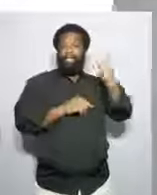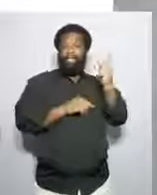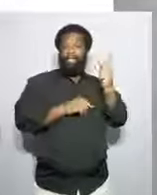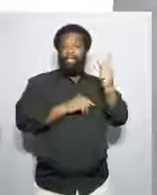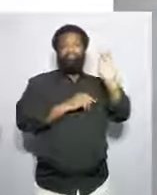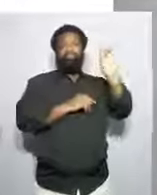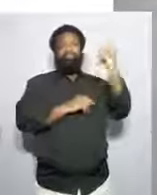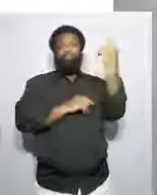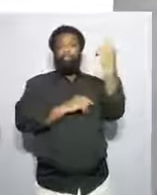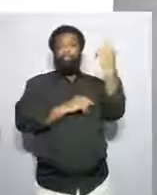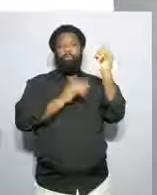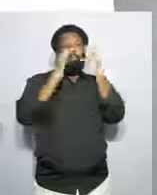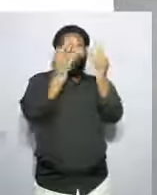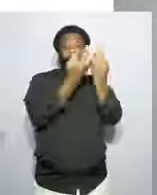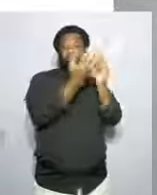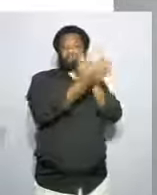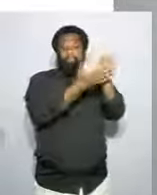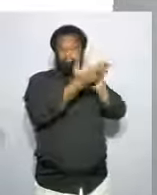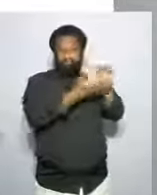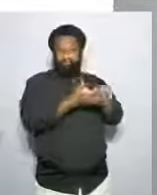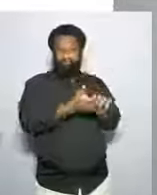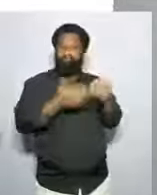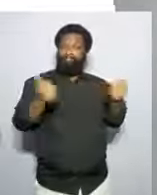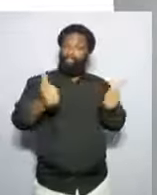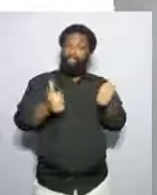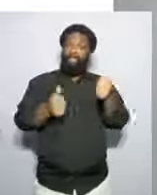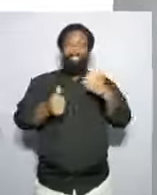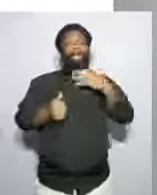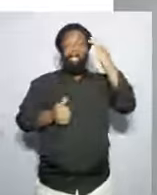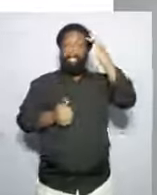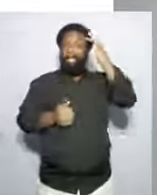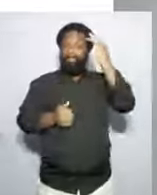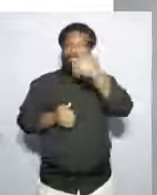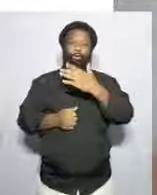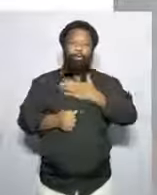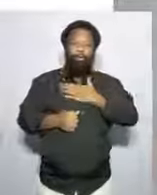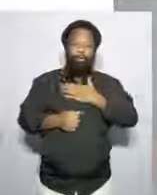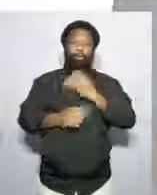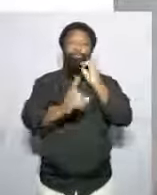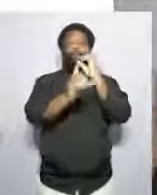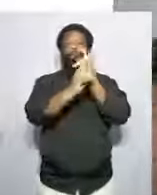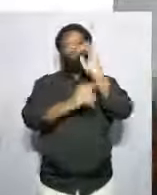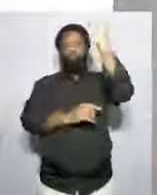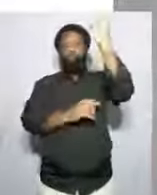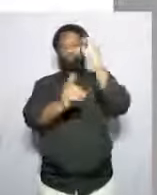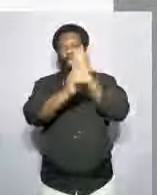família. Tudo bem, gente? Espero que vocês tenham gostado. Um beijo.